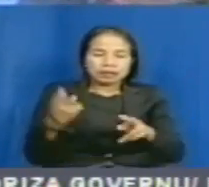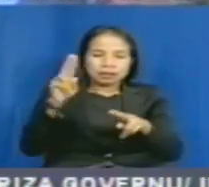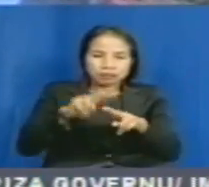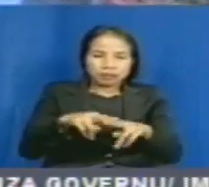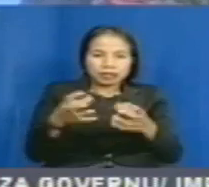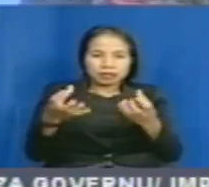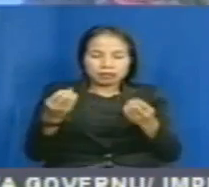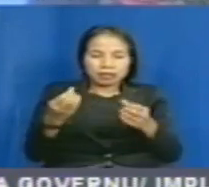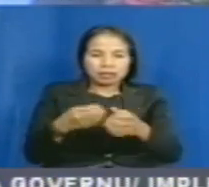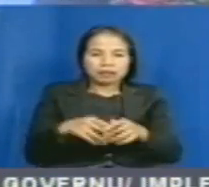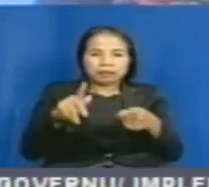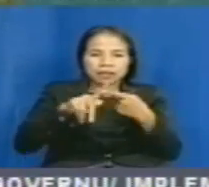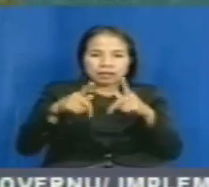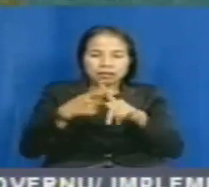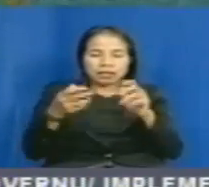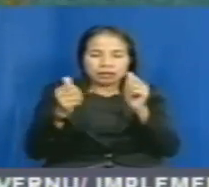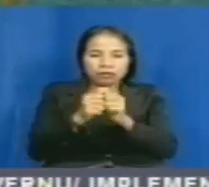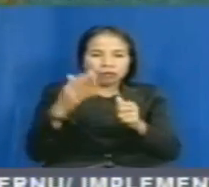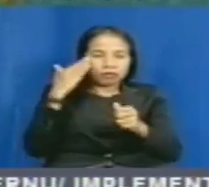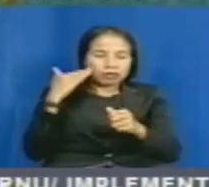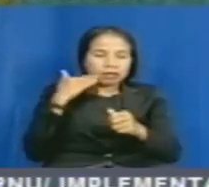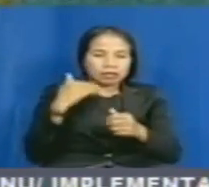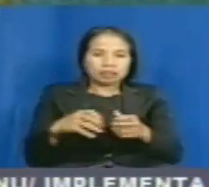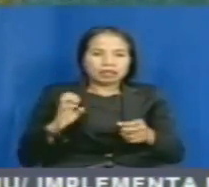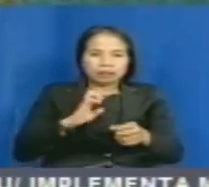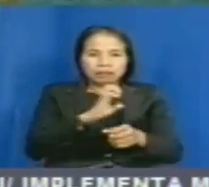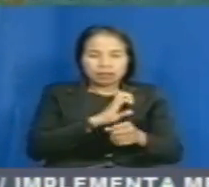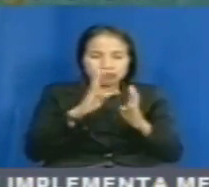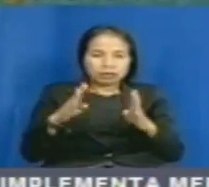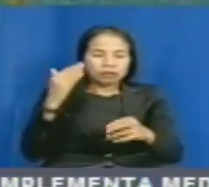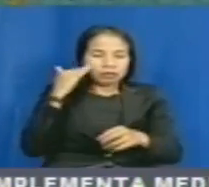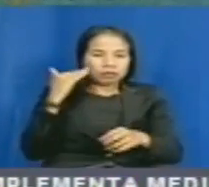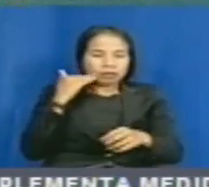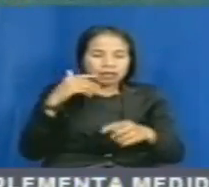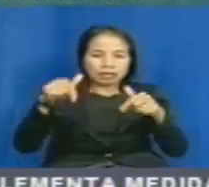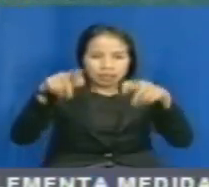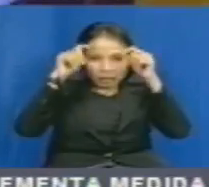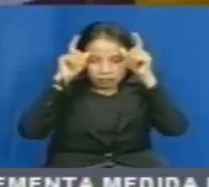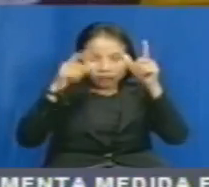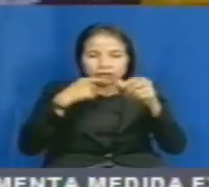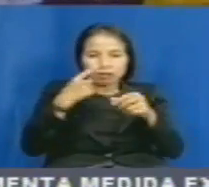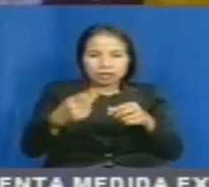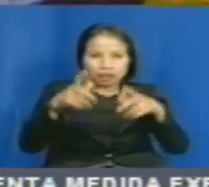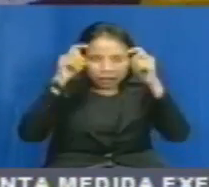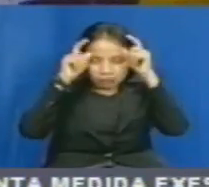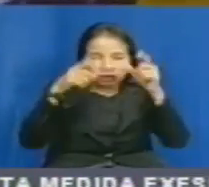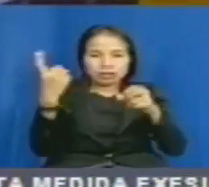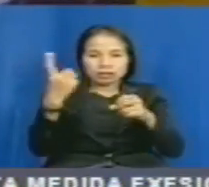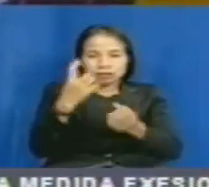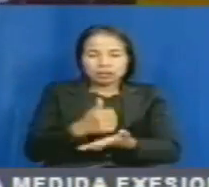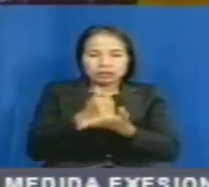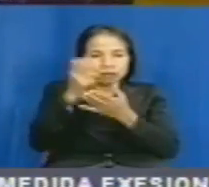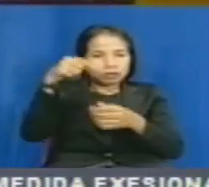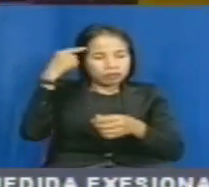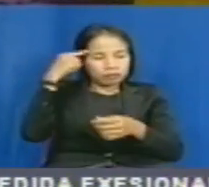relação com a Coreia do Sul. Embaixador Coreia do Sul e Timor, Kim Jong-ho, afirma que Timor-Leste sempre apoia o